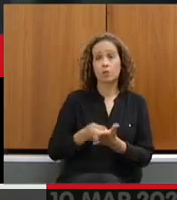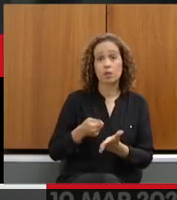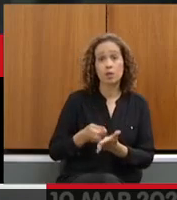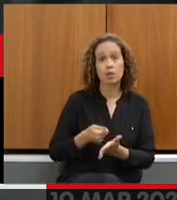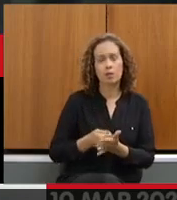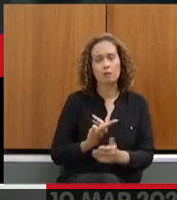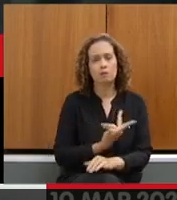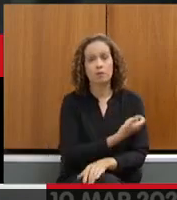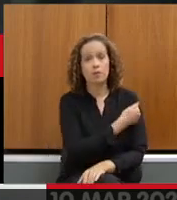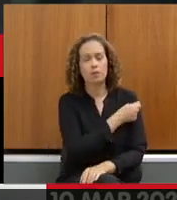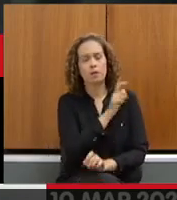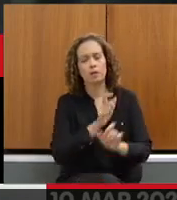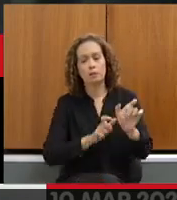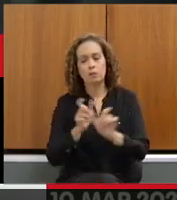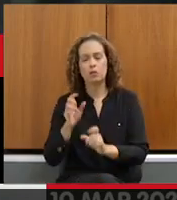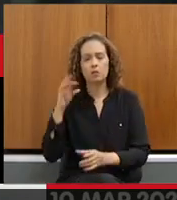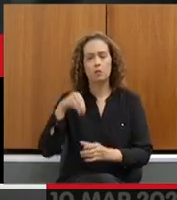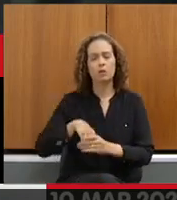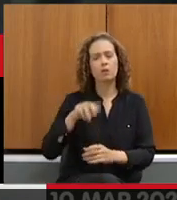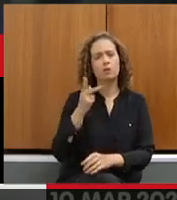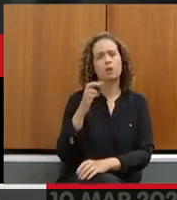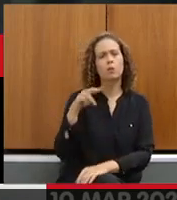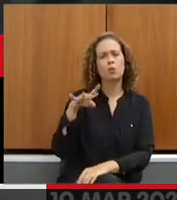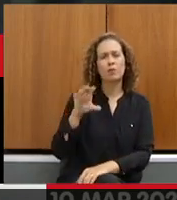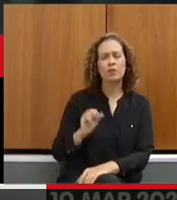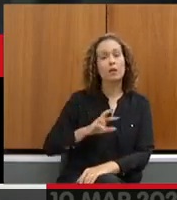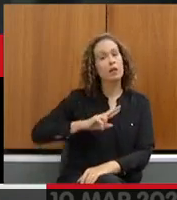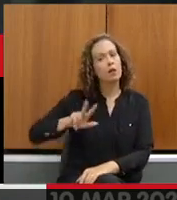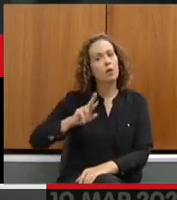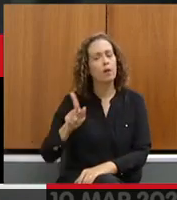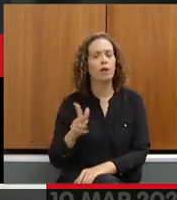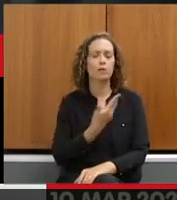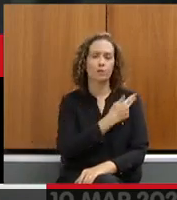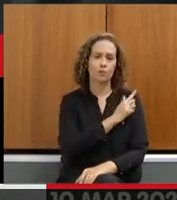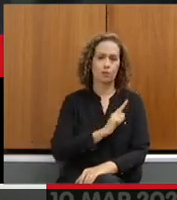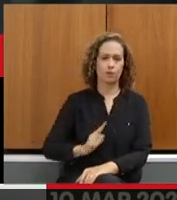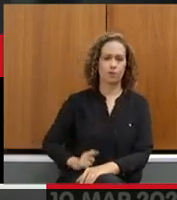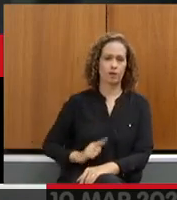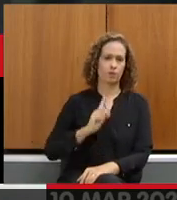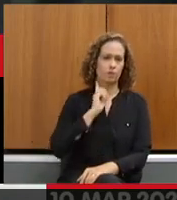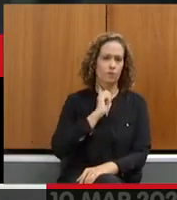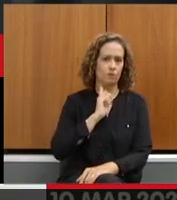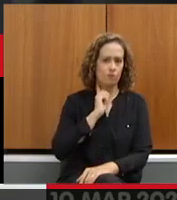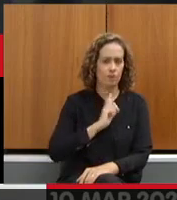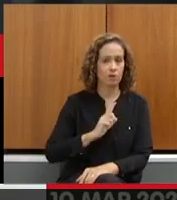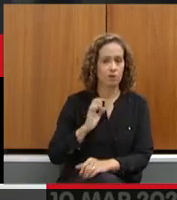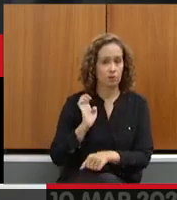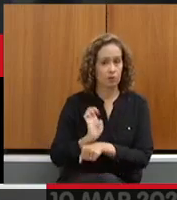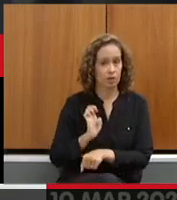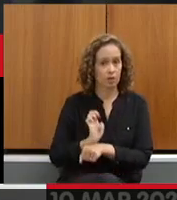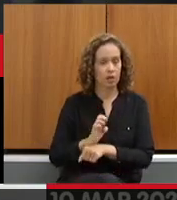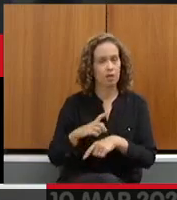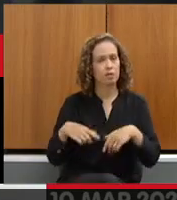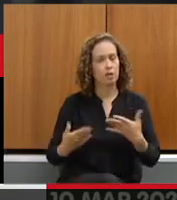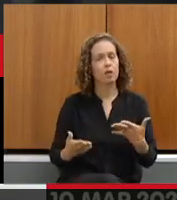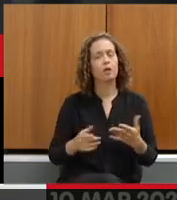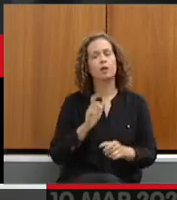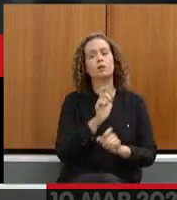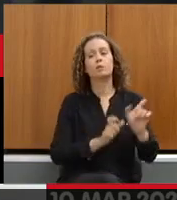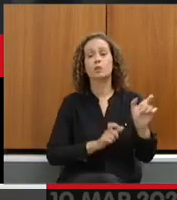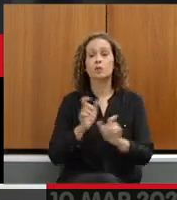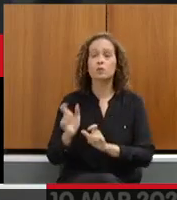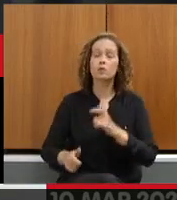de vacinar o Hemominas não é do Governo do Estado de Minas Gerais a obrigação de vacinar os servidores de Minas